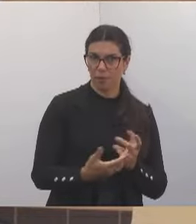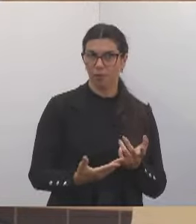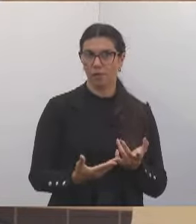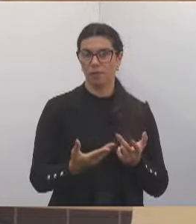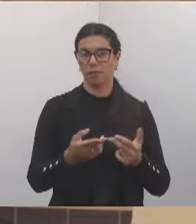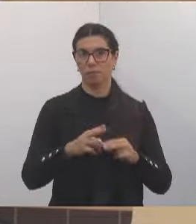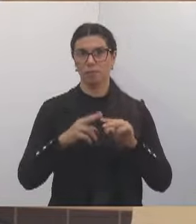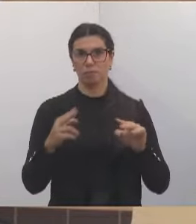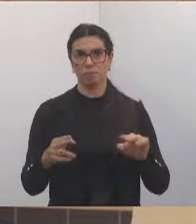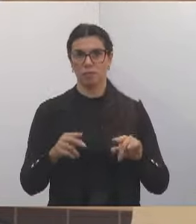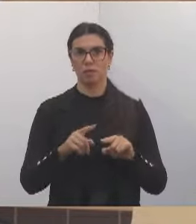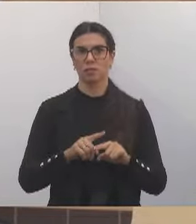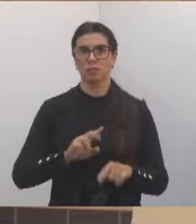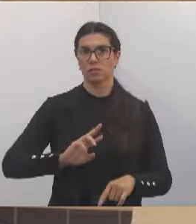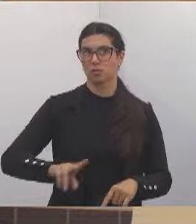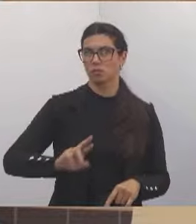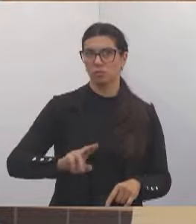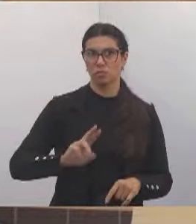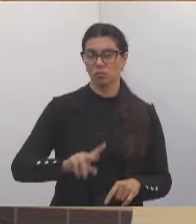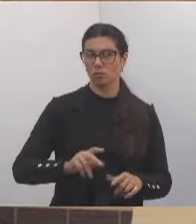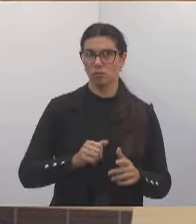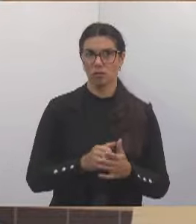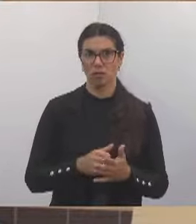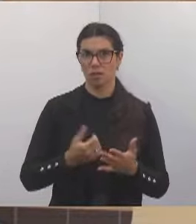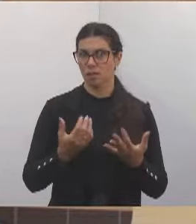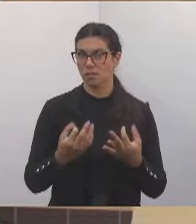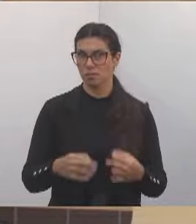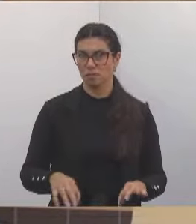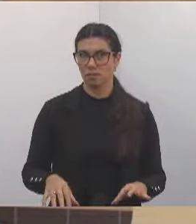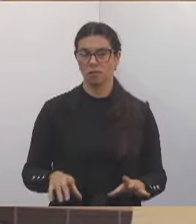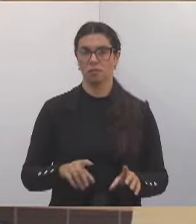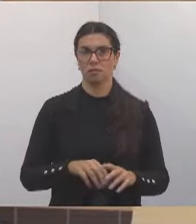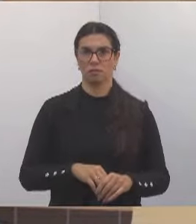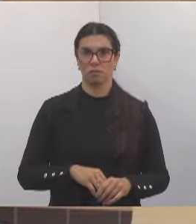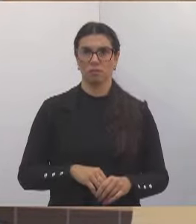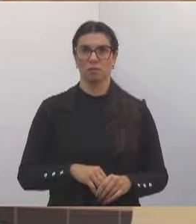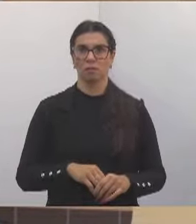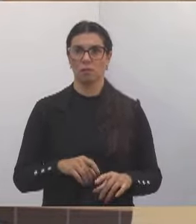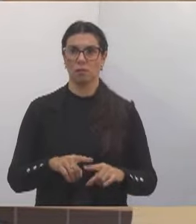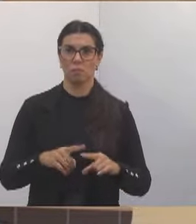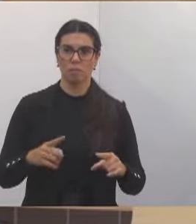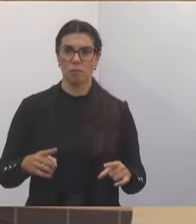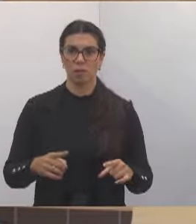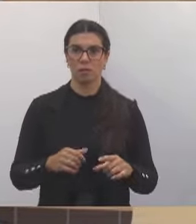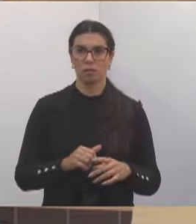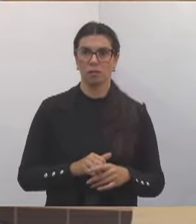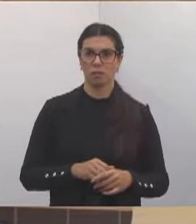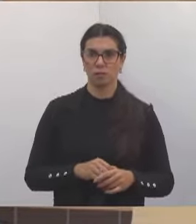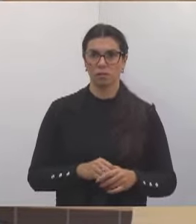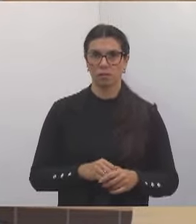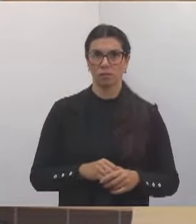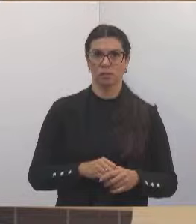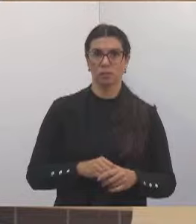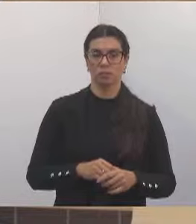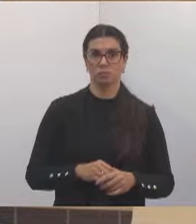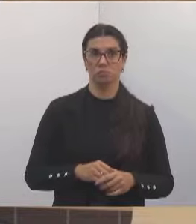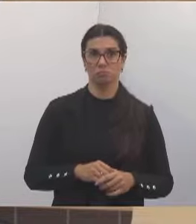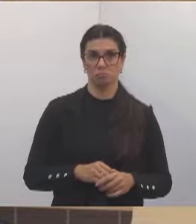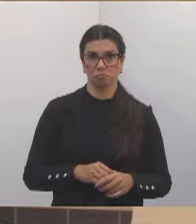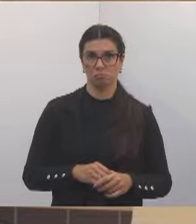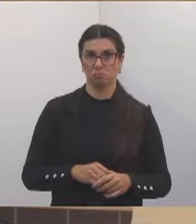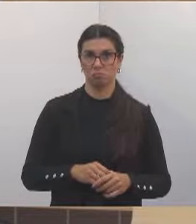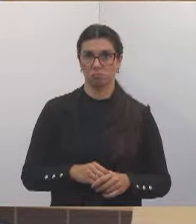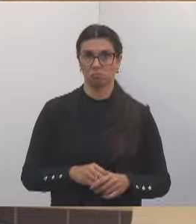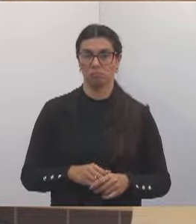ao vereador. Pegar parte do salário dos seus vereadores, dos seus assessores e colocar no bolso, essa é a palavra. Não